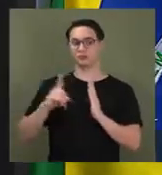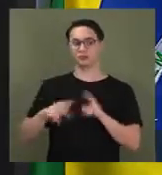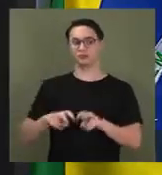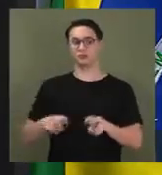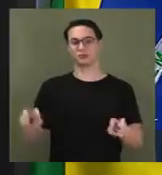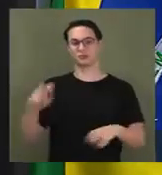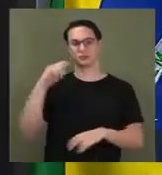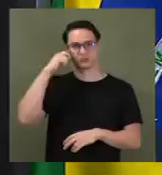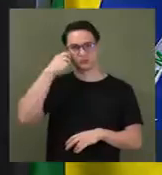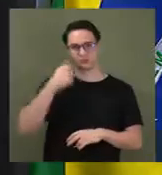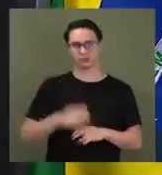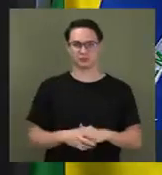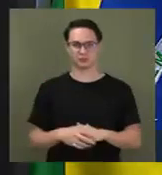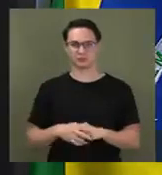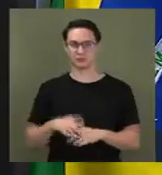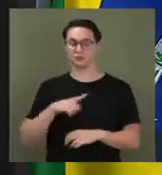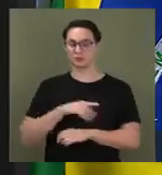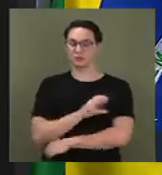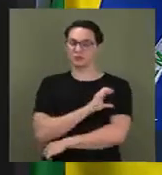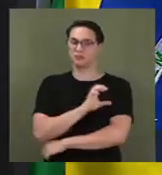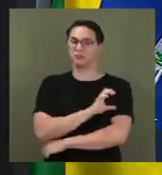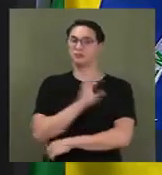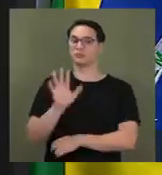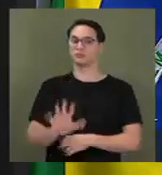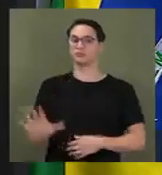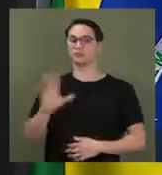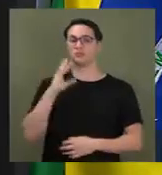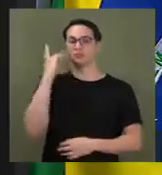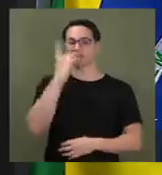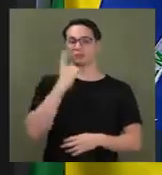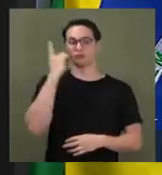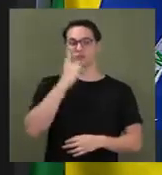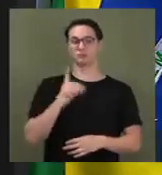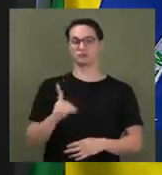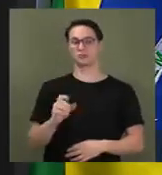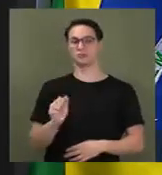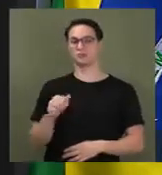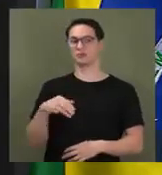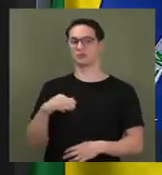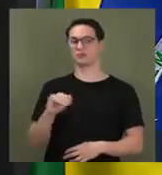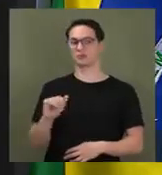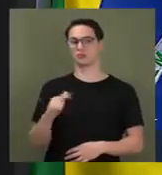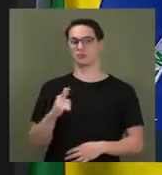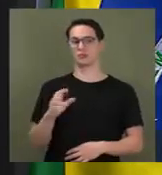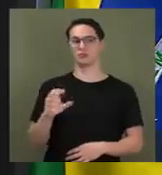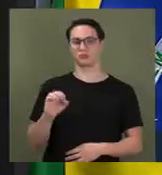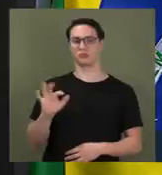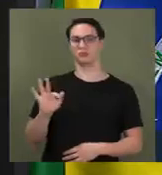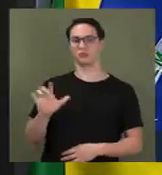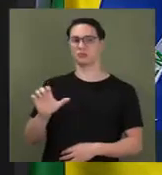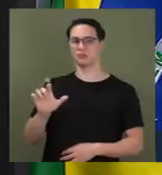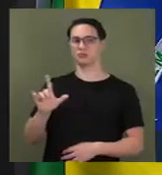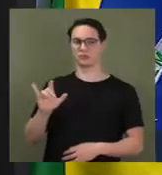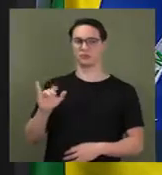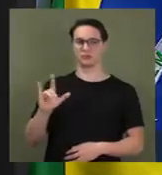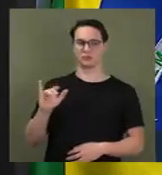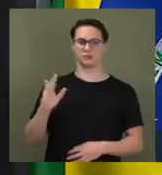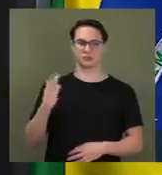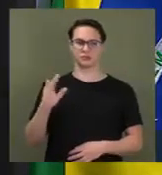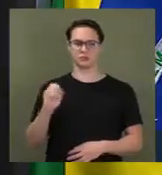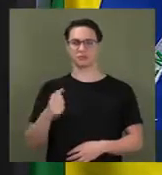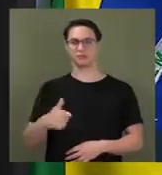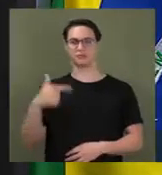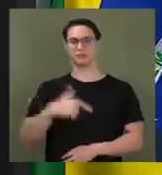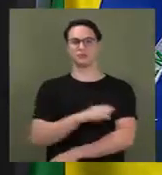negra, tendo como coordenador geral o deputado Damião Feliciano, como